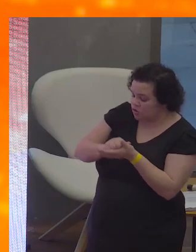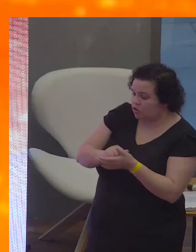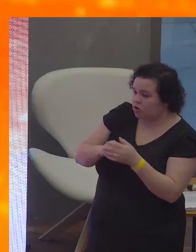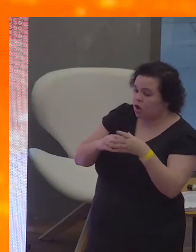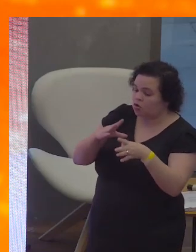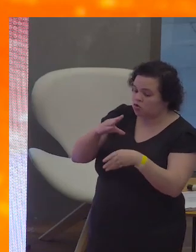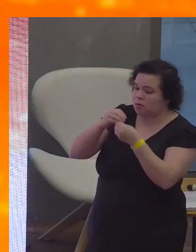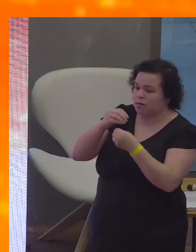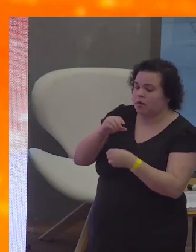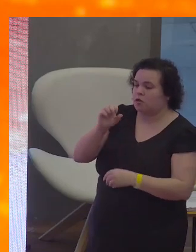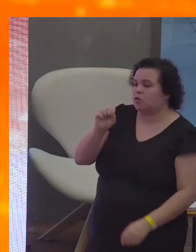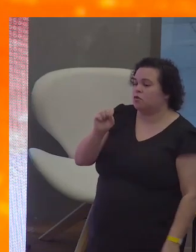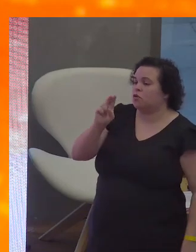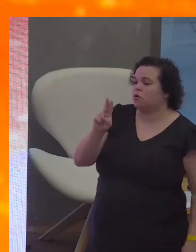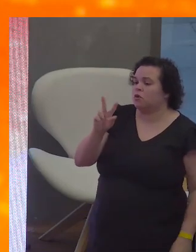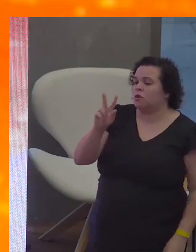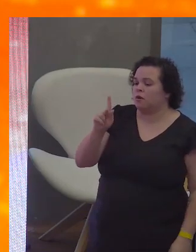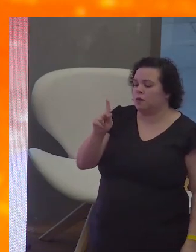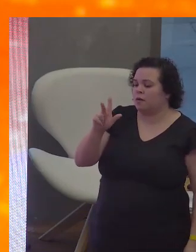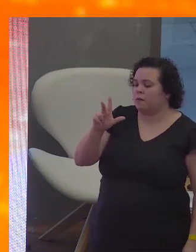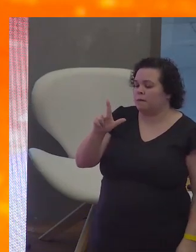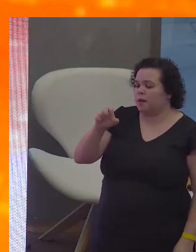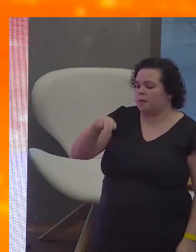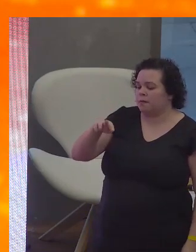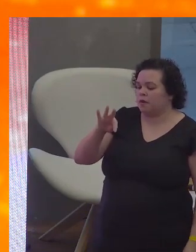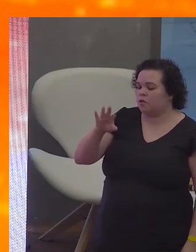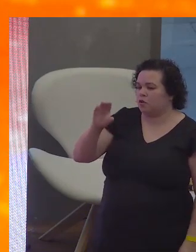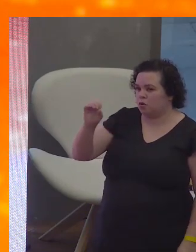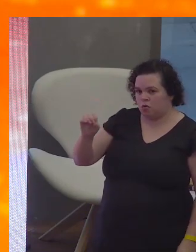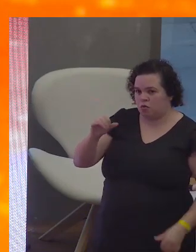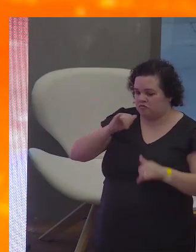suplemento, não me vale essa informação.